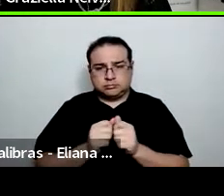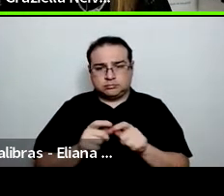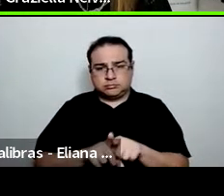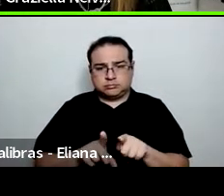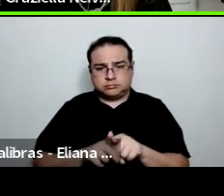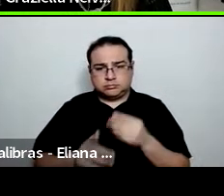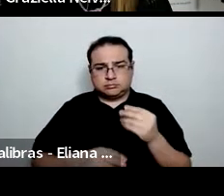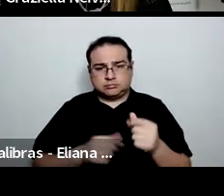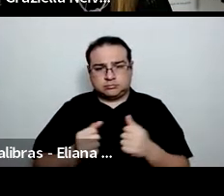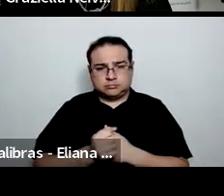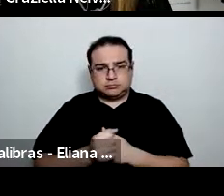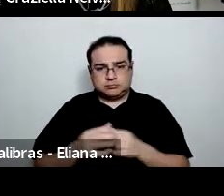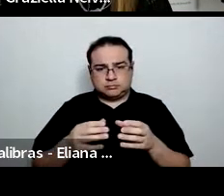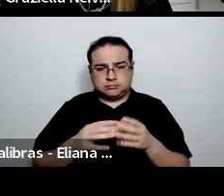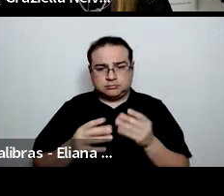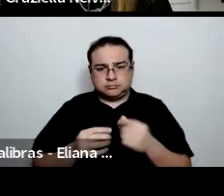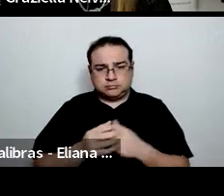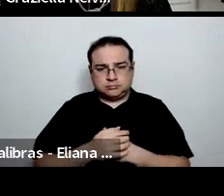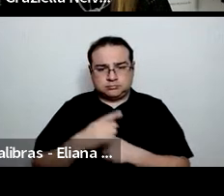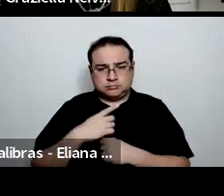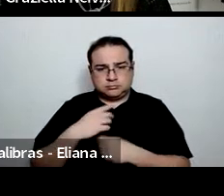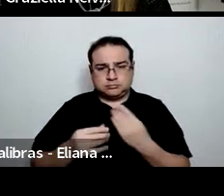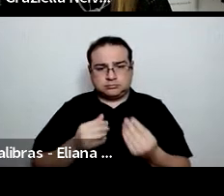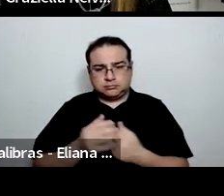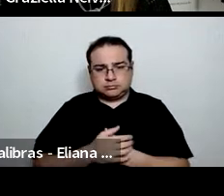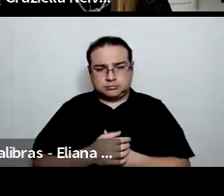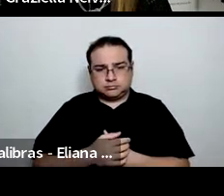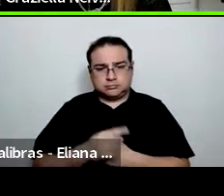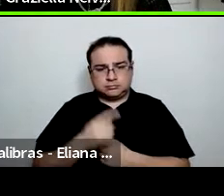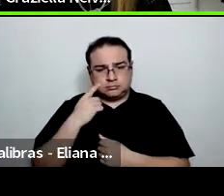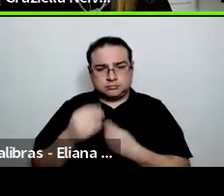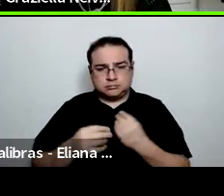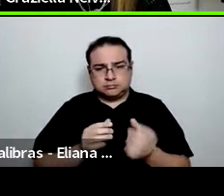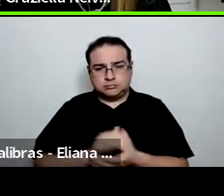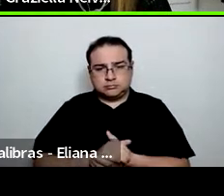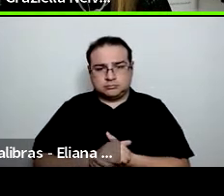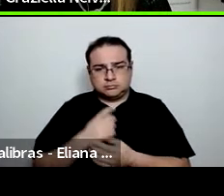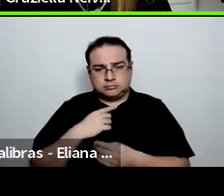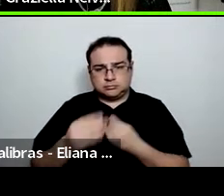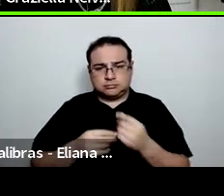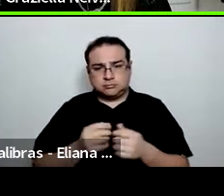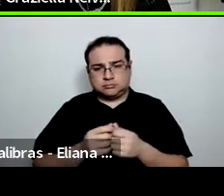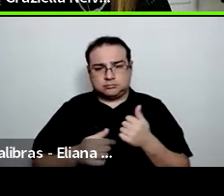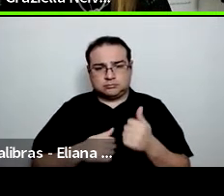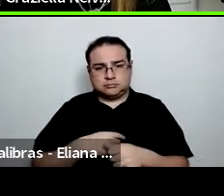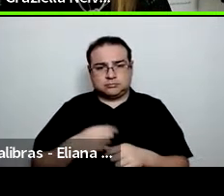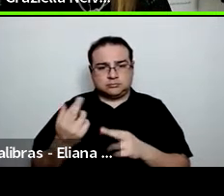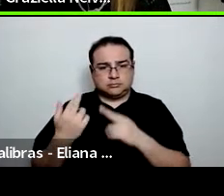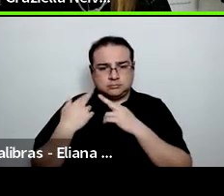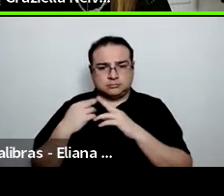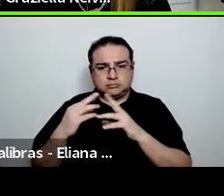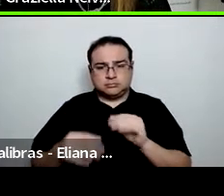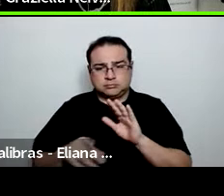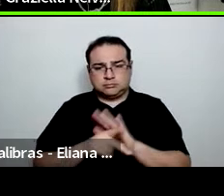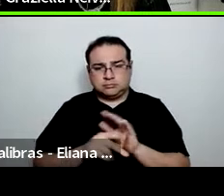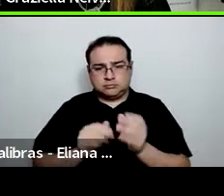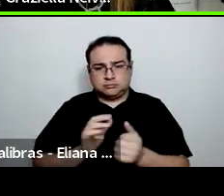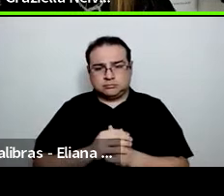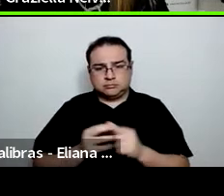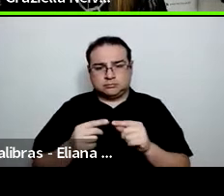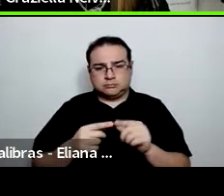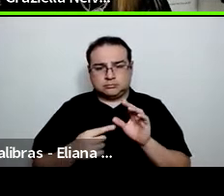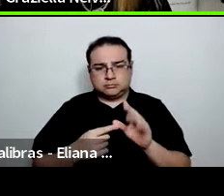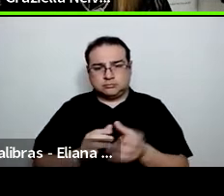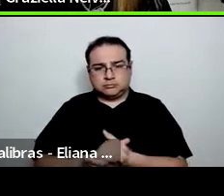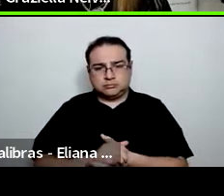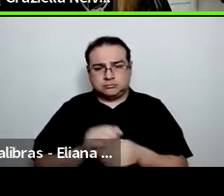atribuir a culpa aos causídicos se contratados música clamantis debaixo da responsabilidade de Petrópolis especialmente com relação